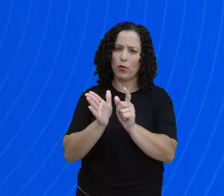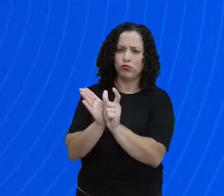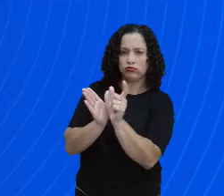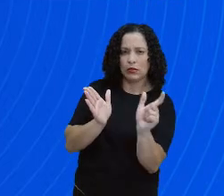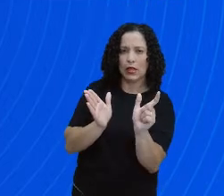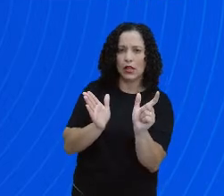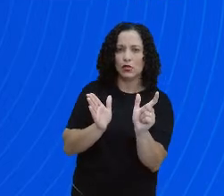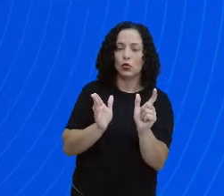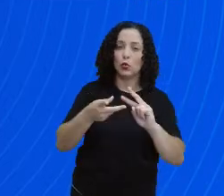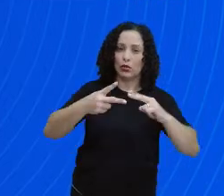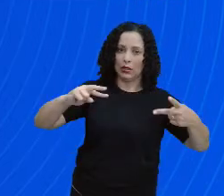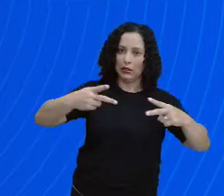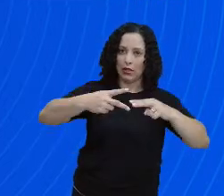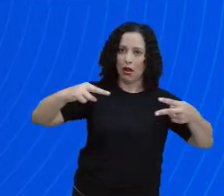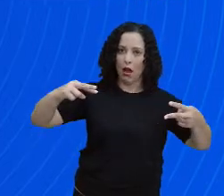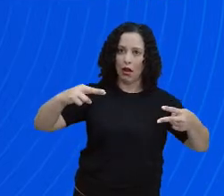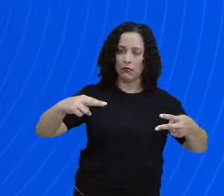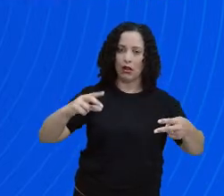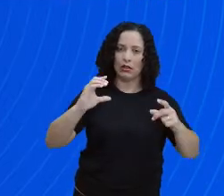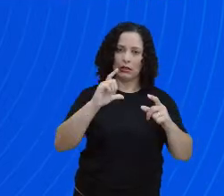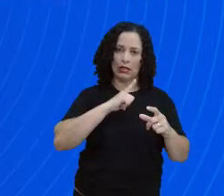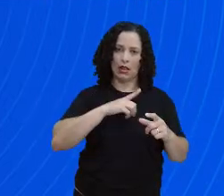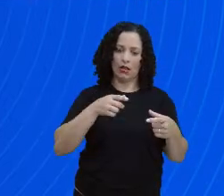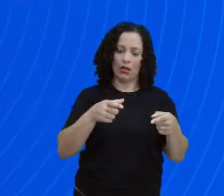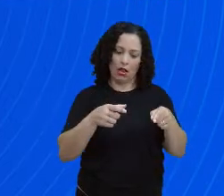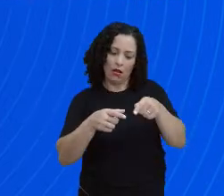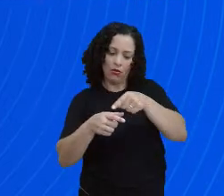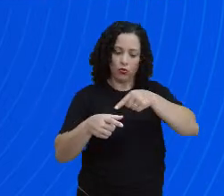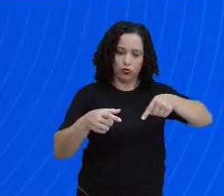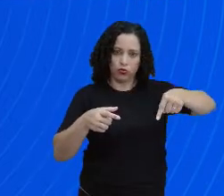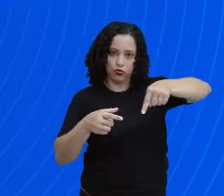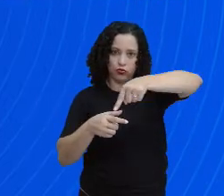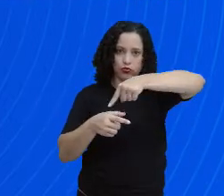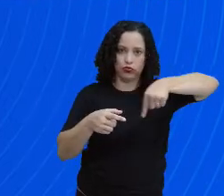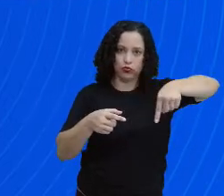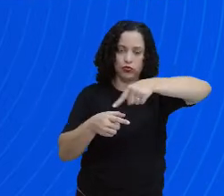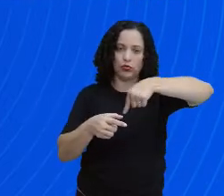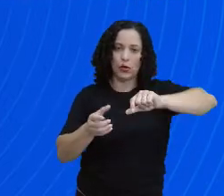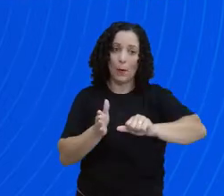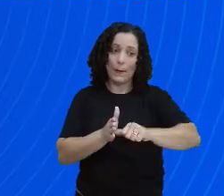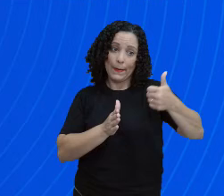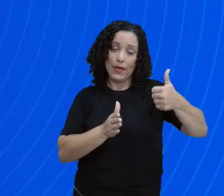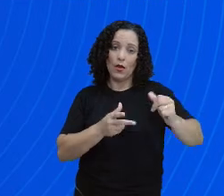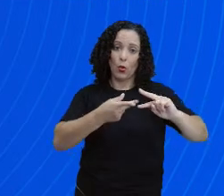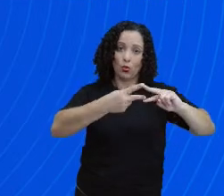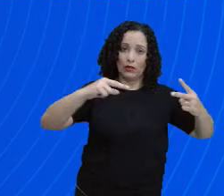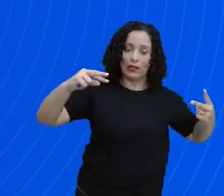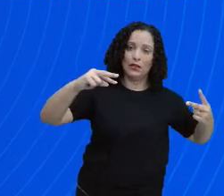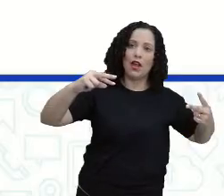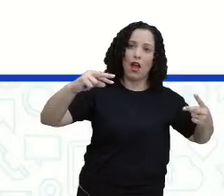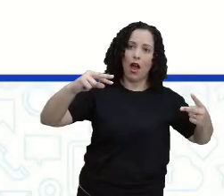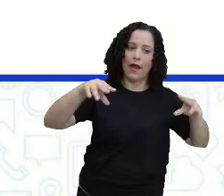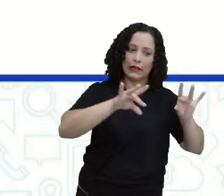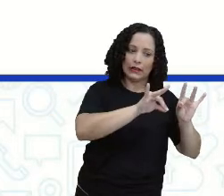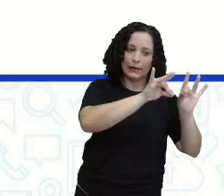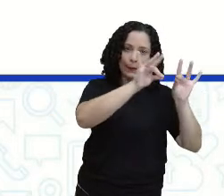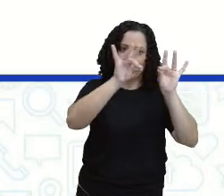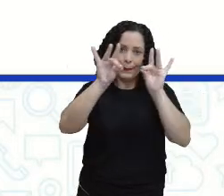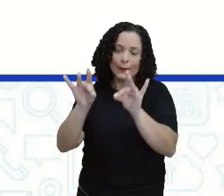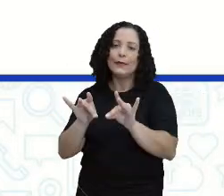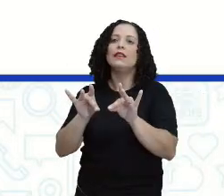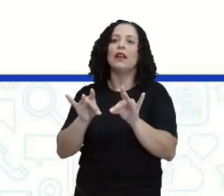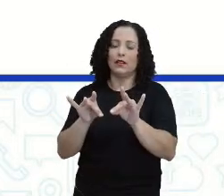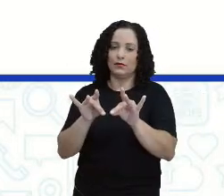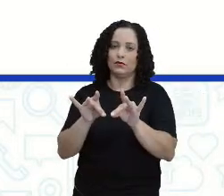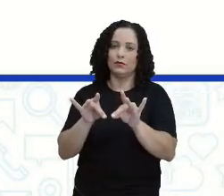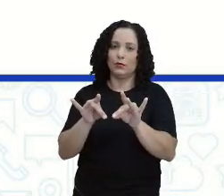formato circular, tá, gente? Não é nada demais. Mas, enfim, então pega esse DNA do primeiro organismo, ó, esse gene, aliás, né, do